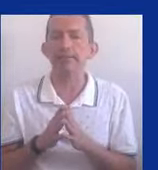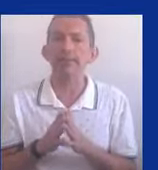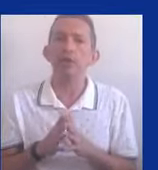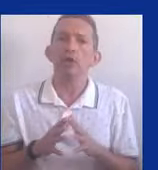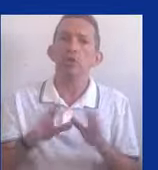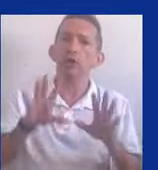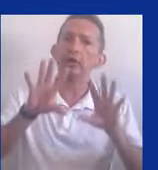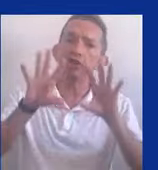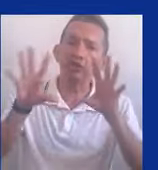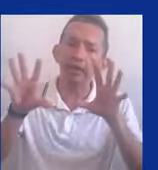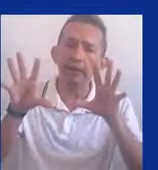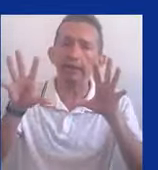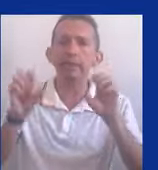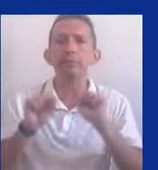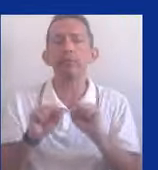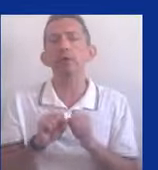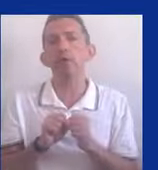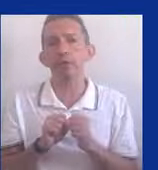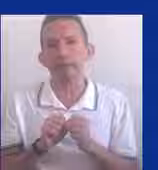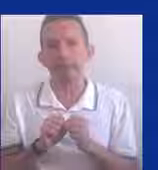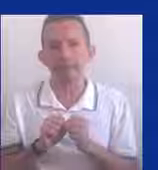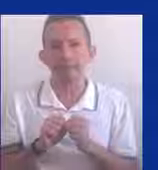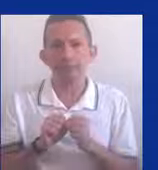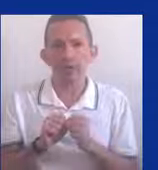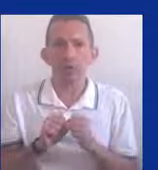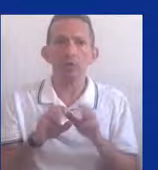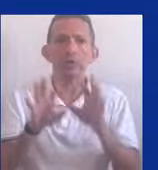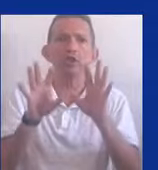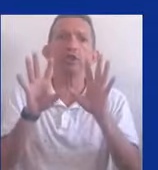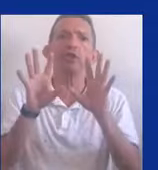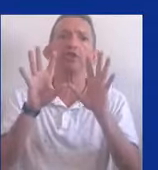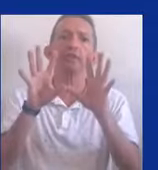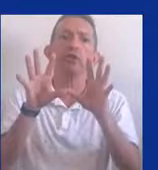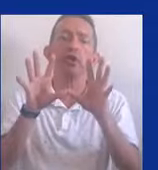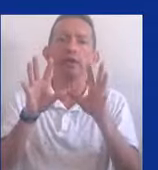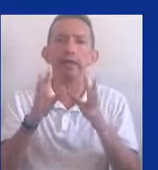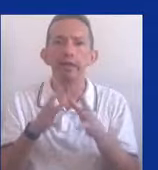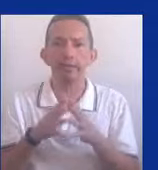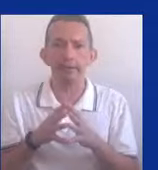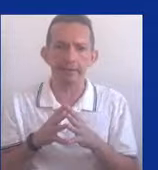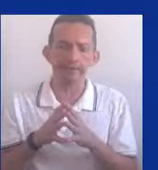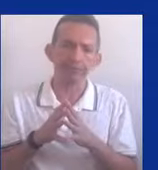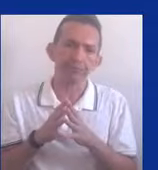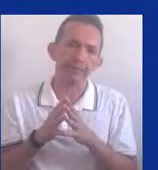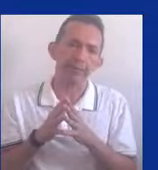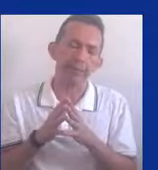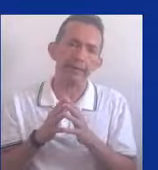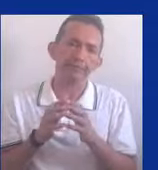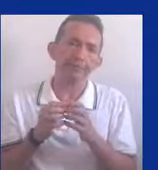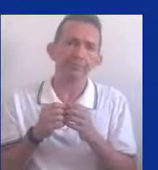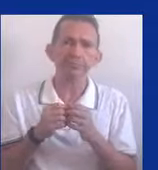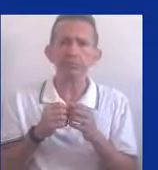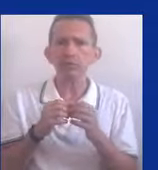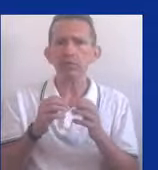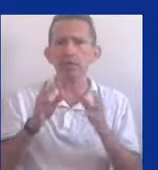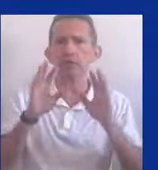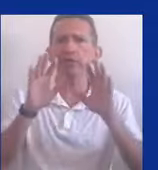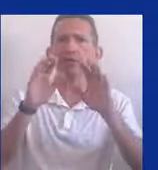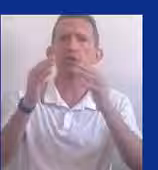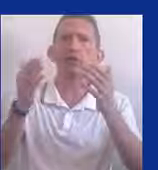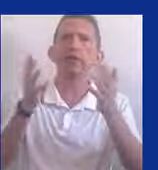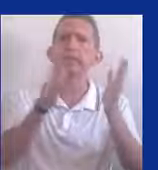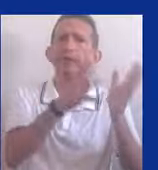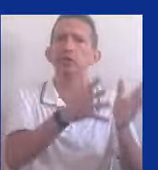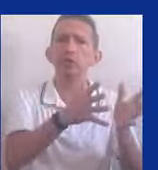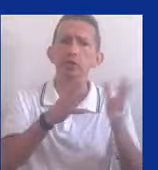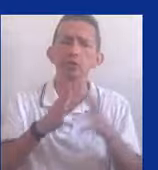dessa. Só que a gente tem que atentar para uma coisa. Quando a gente divide as organelas, né, você divide